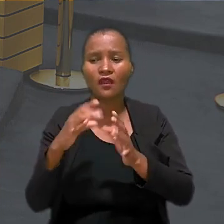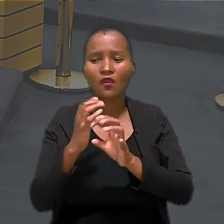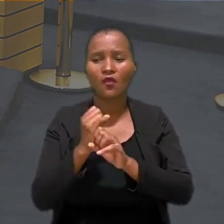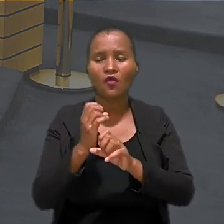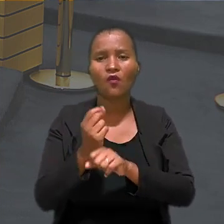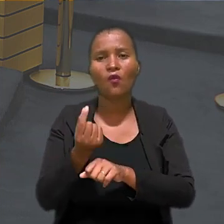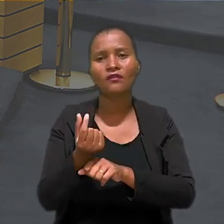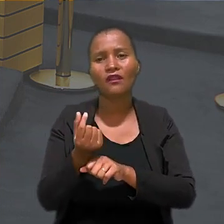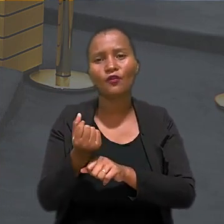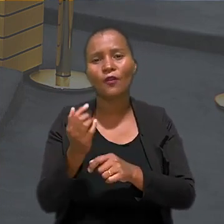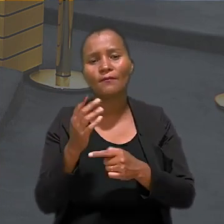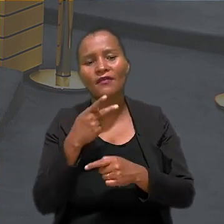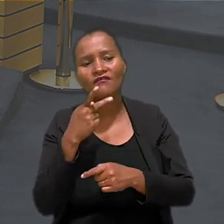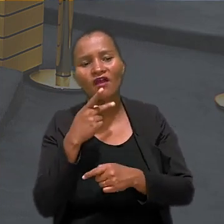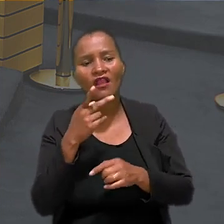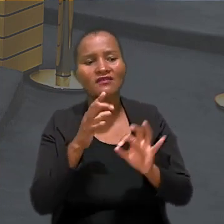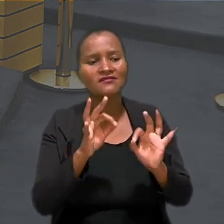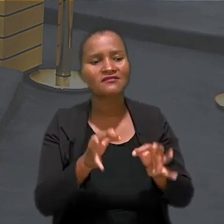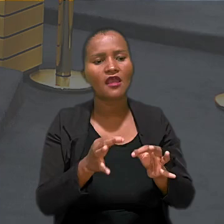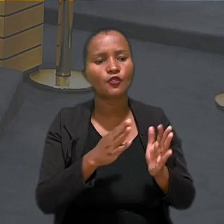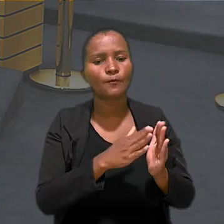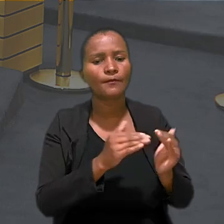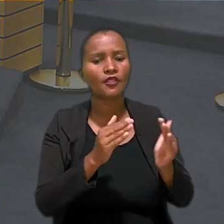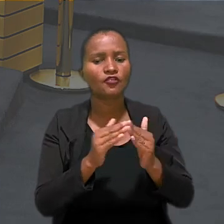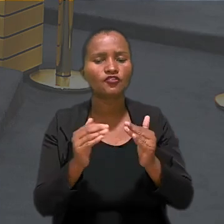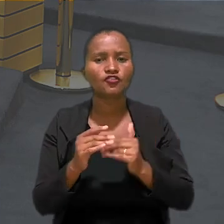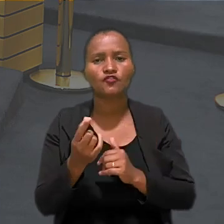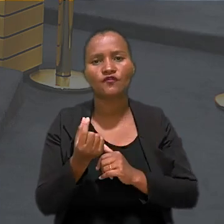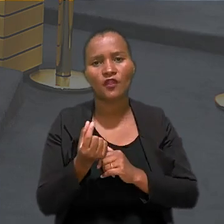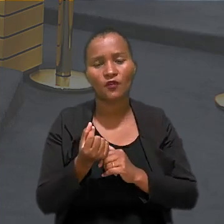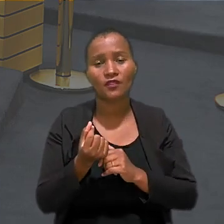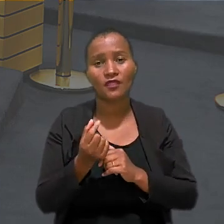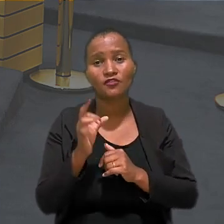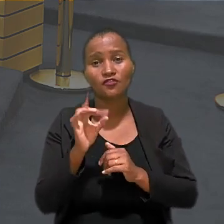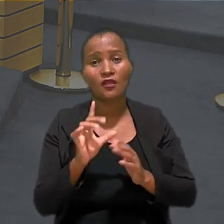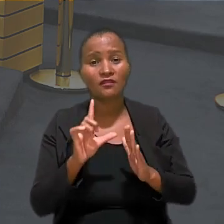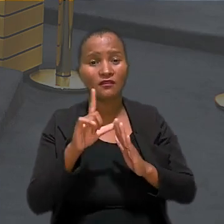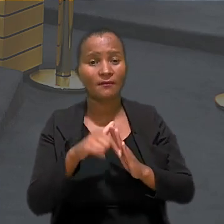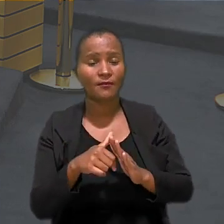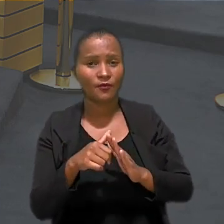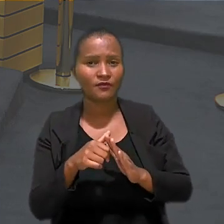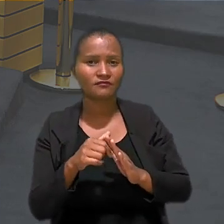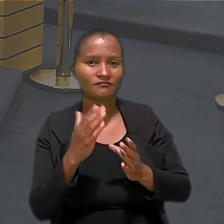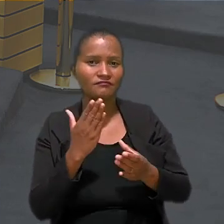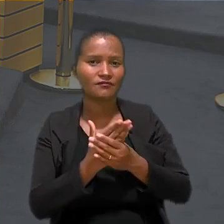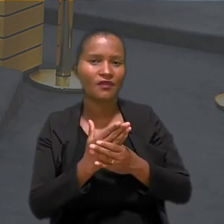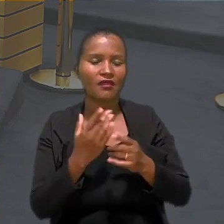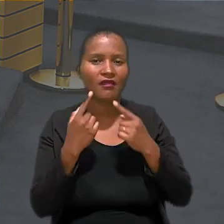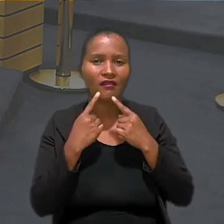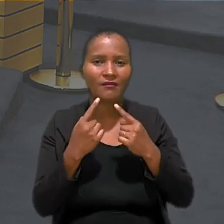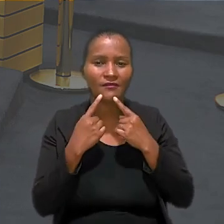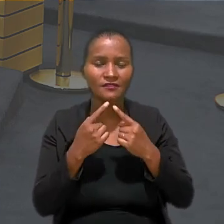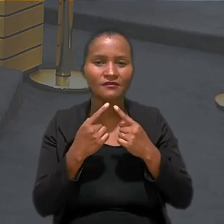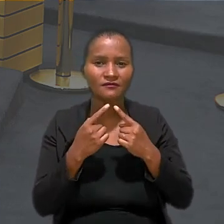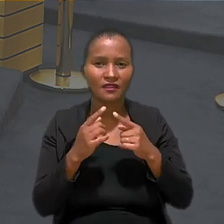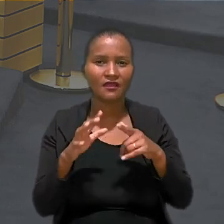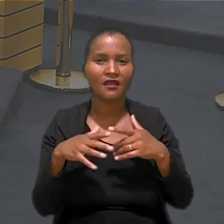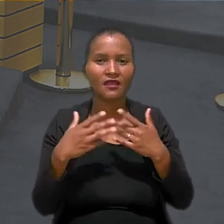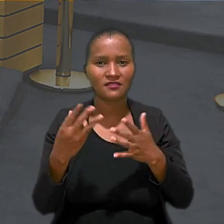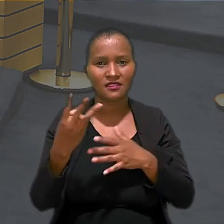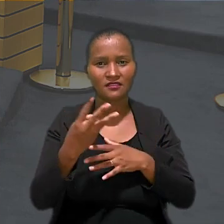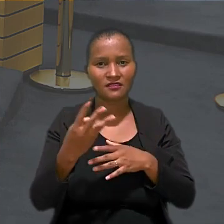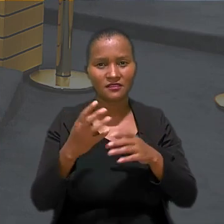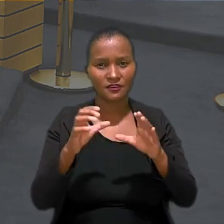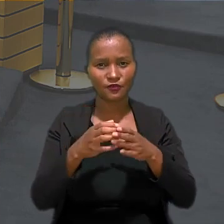para indicar com precisão cada um dos pedidos e somente depois disso ajuizar uma reclamação. Dessa forma,